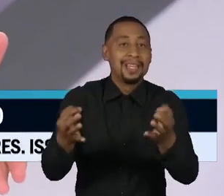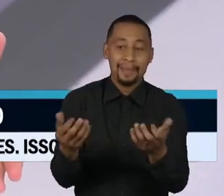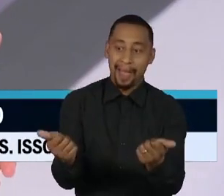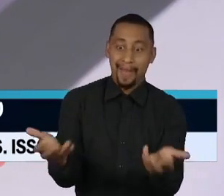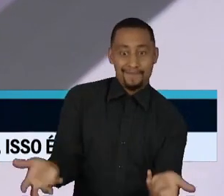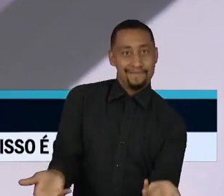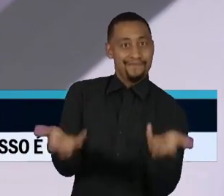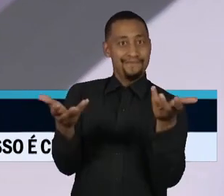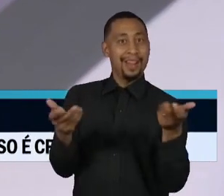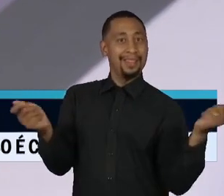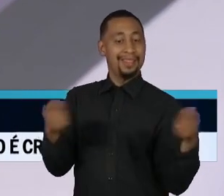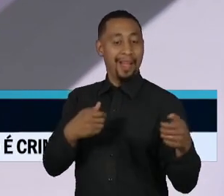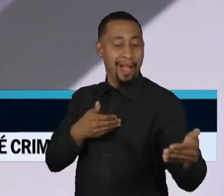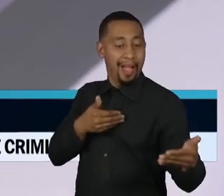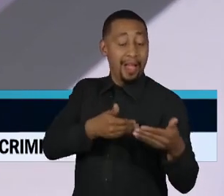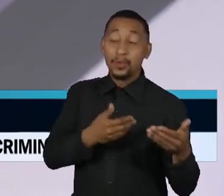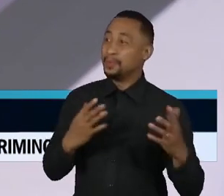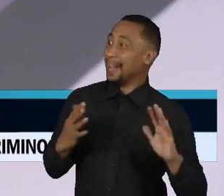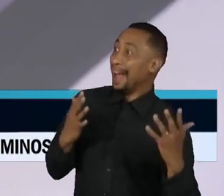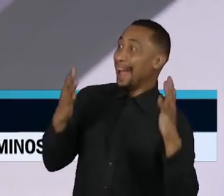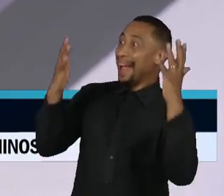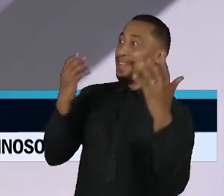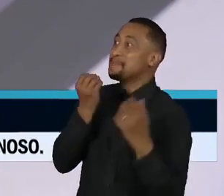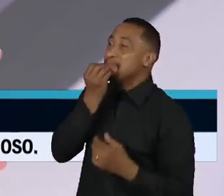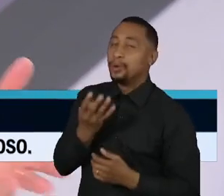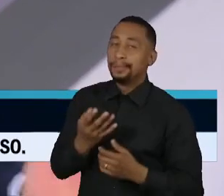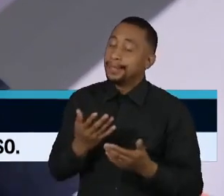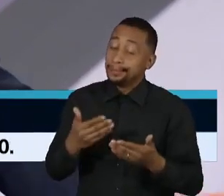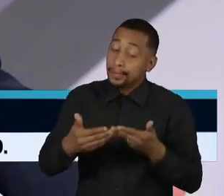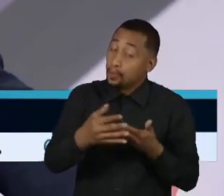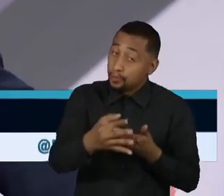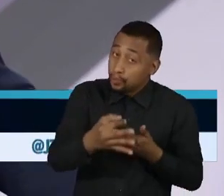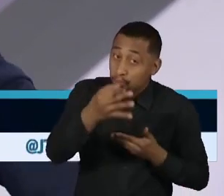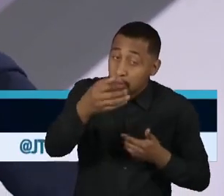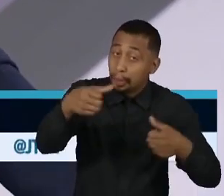hora. Só que não é isso que vai dar um bom padrão de vida para a população brasileira.